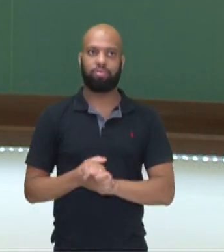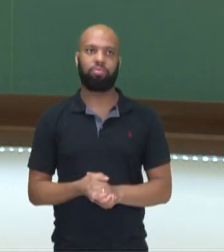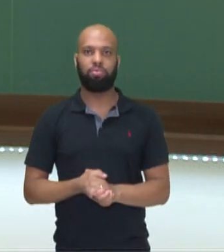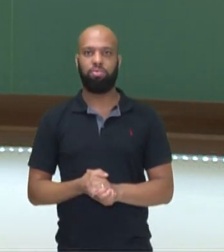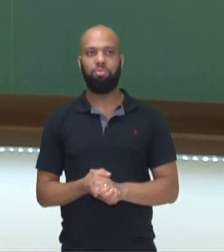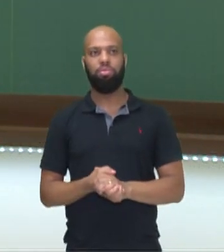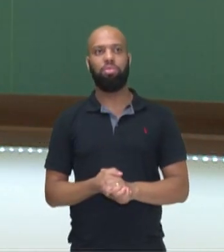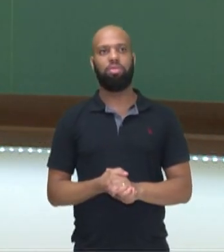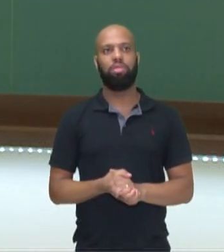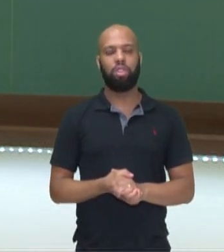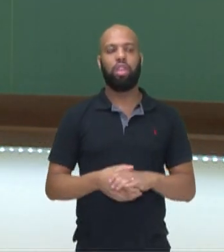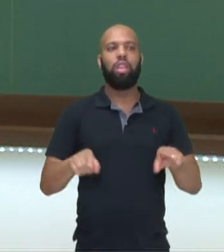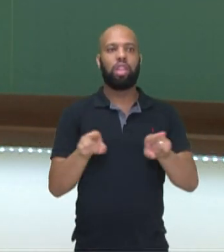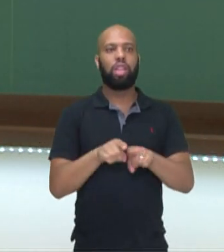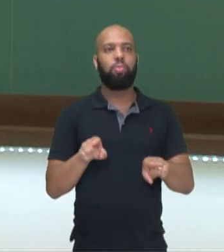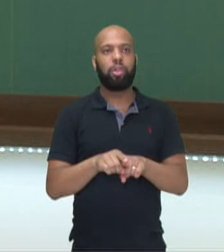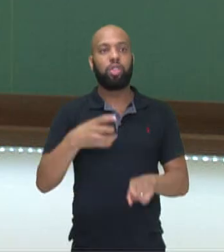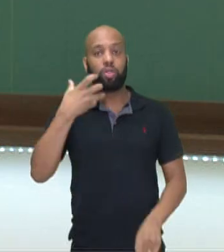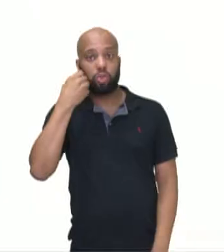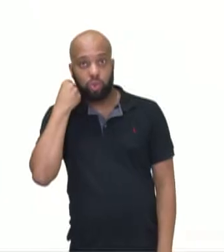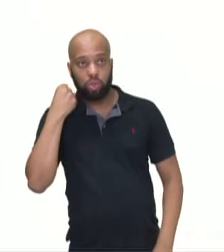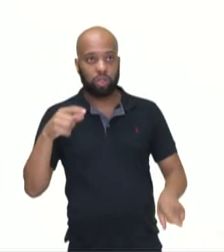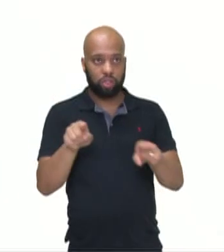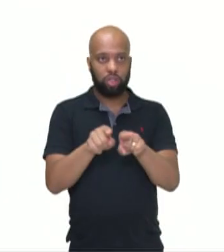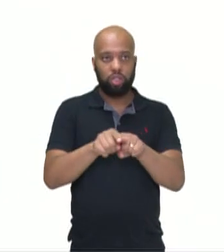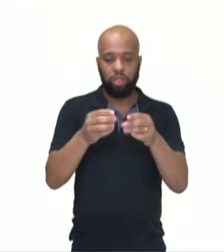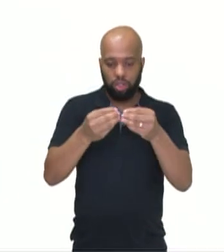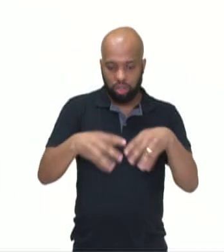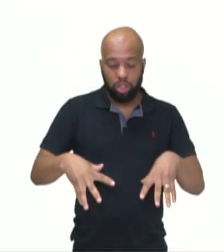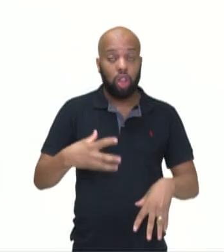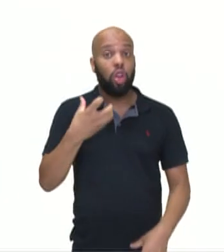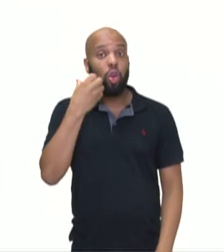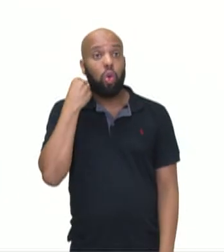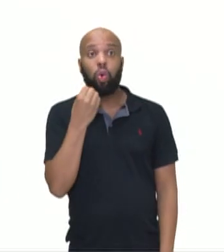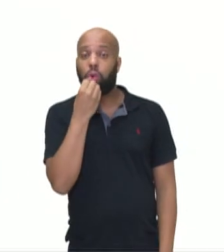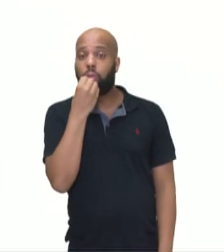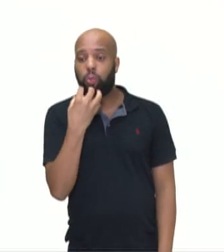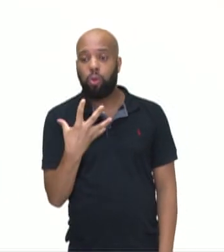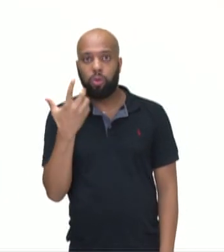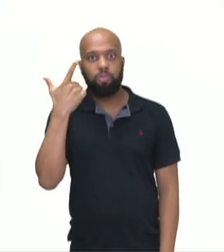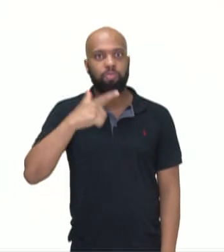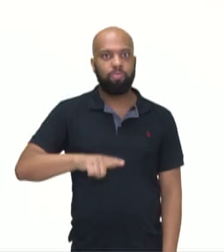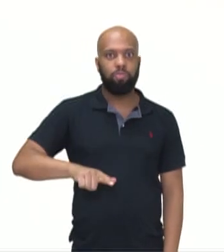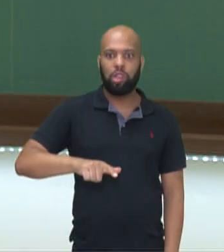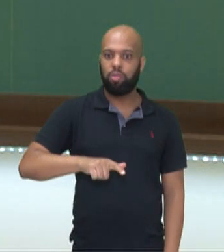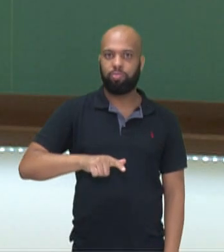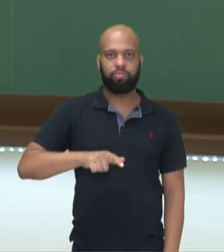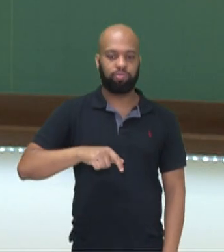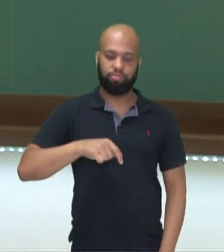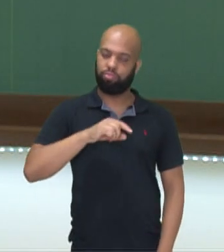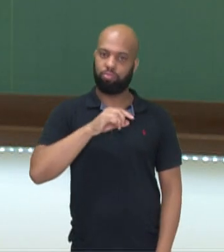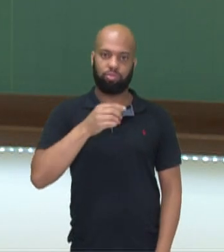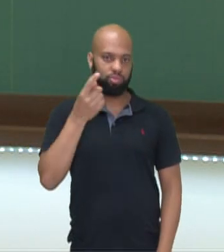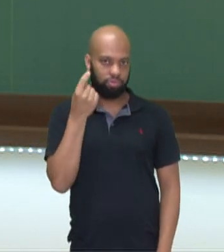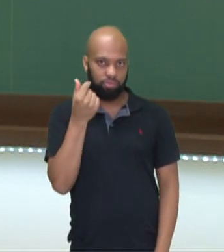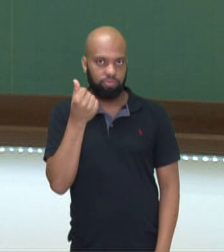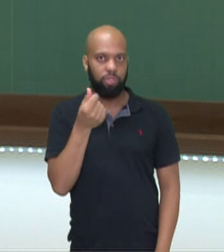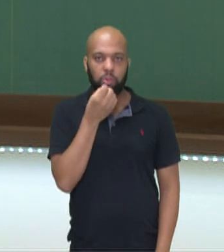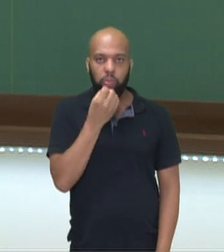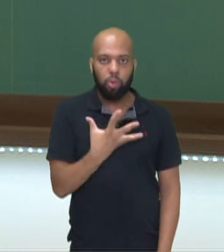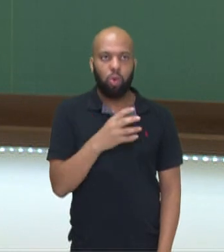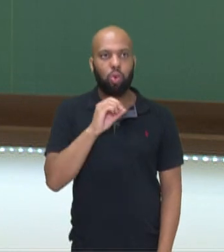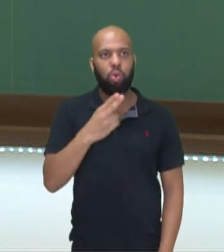nossa conta, lucro e prejuízo, né? Lucro é coisa boa, você conseguiu arrecadar mais dinheiro do que o que você gastou para produzir,